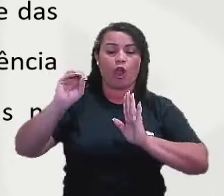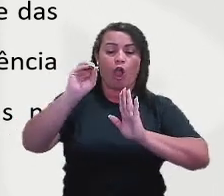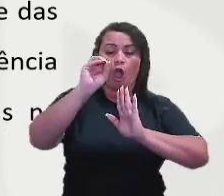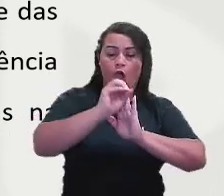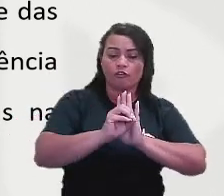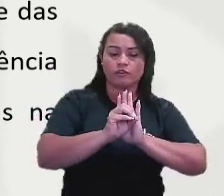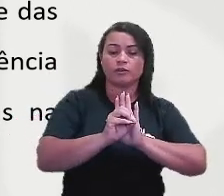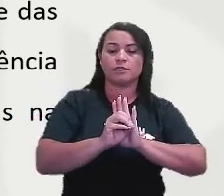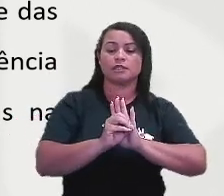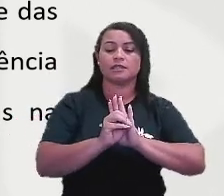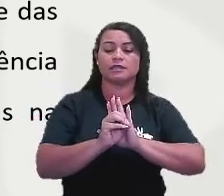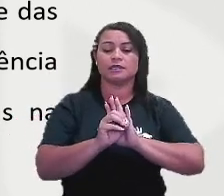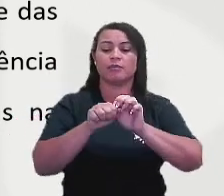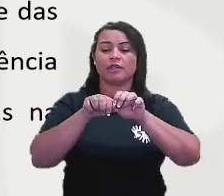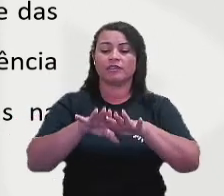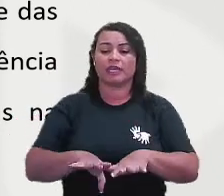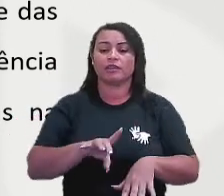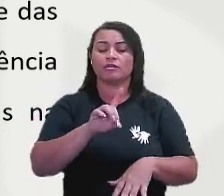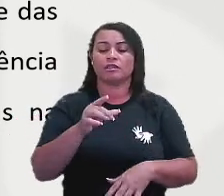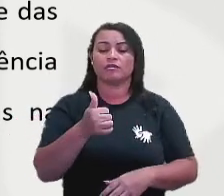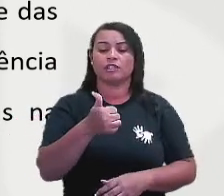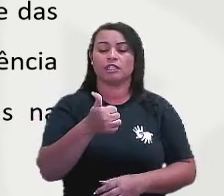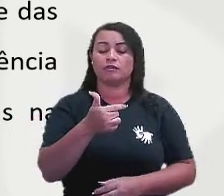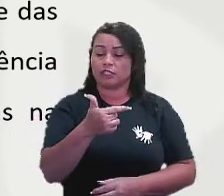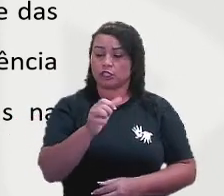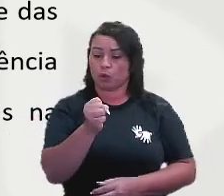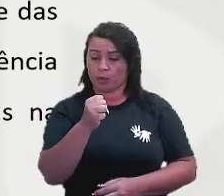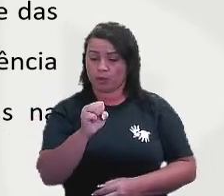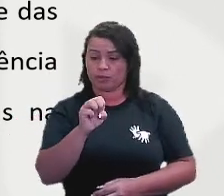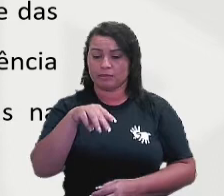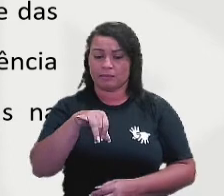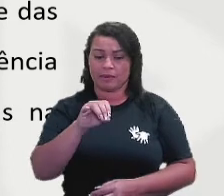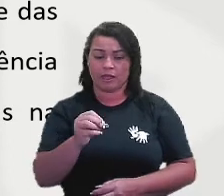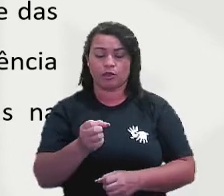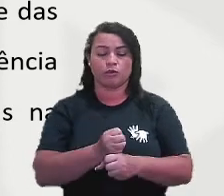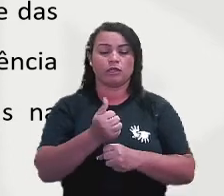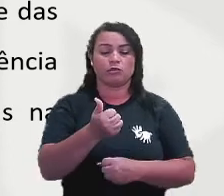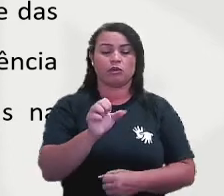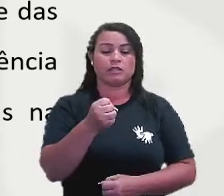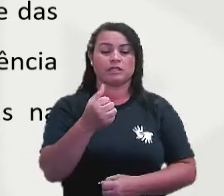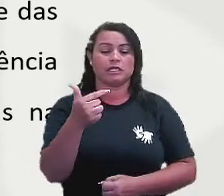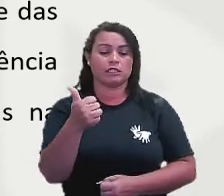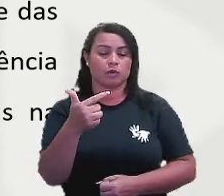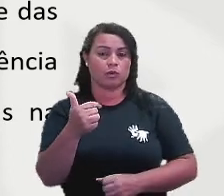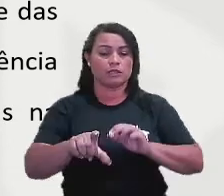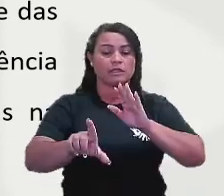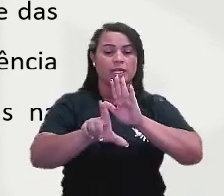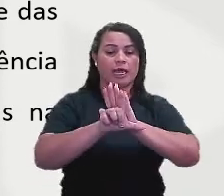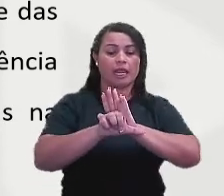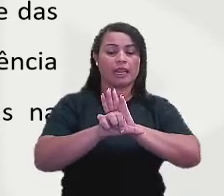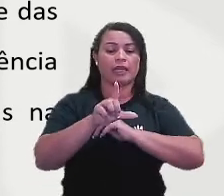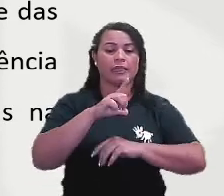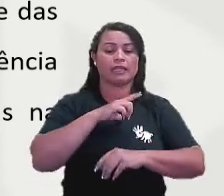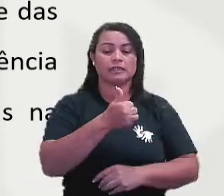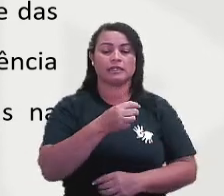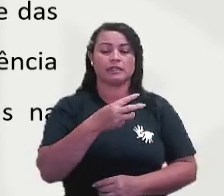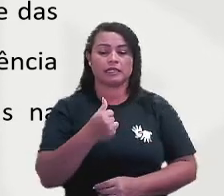em 28 de maio de 1812. Lei Provincial número 113, de 6 de maio